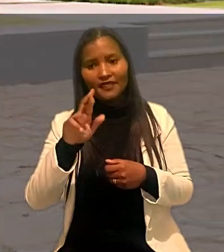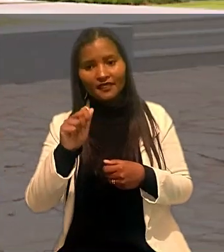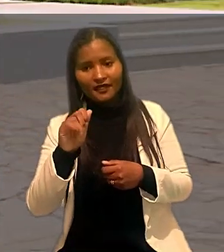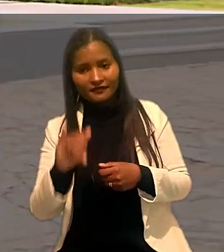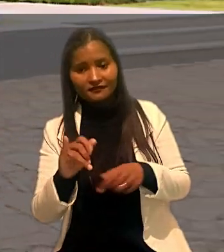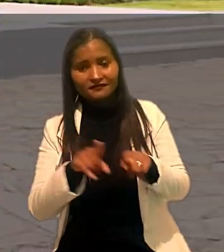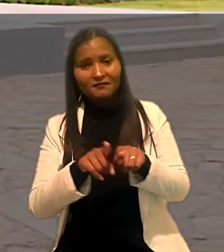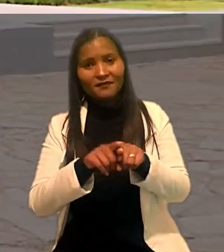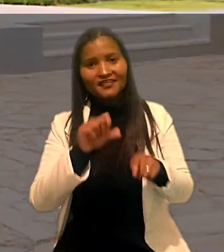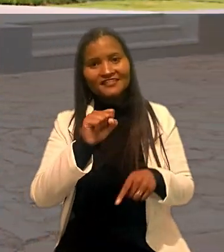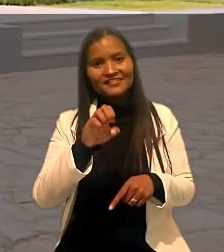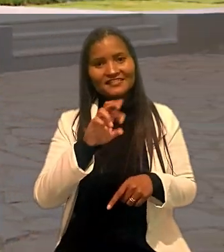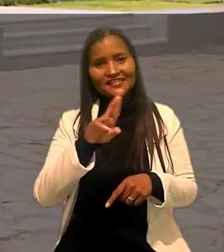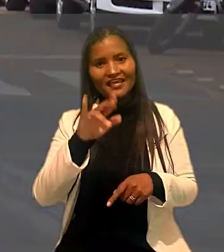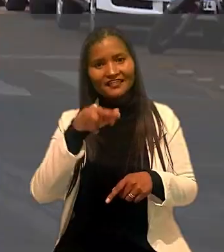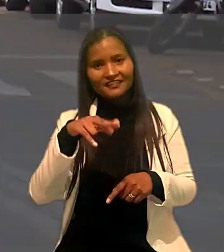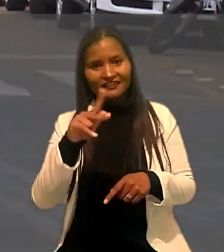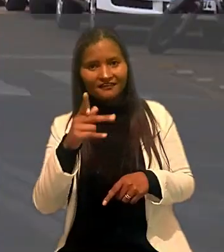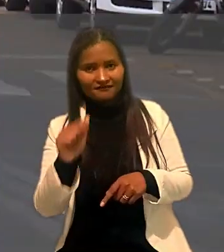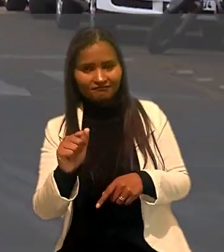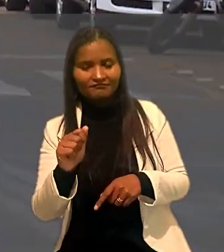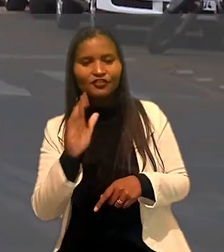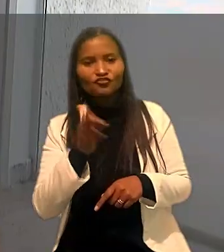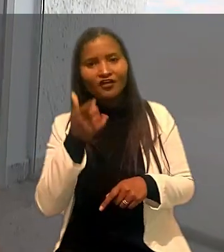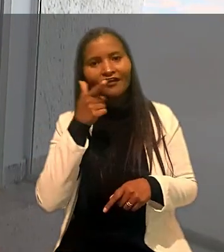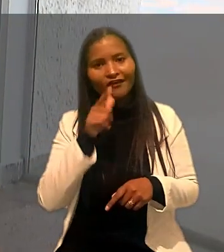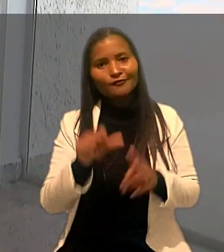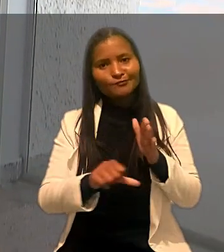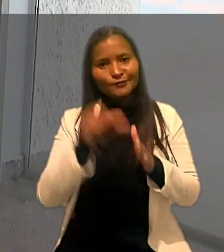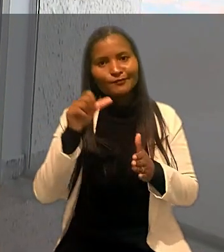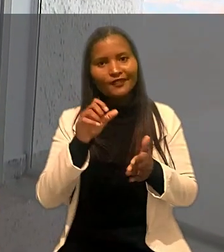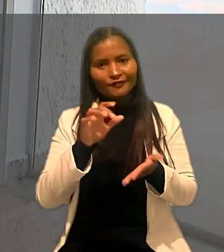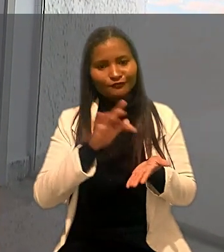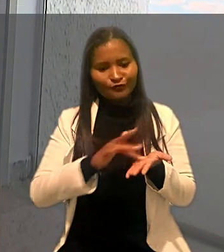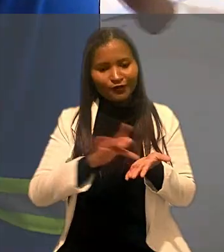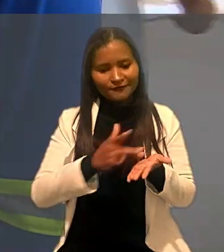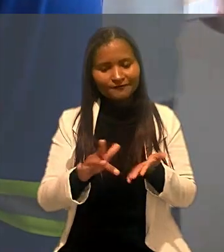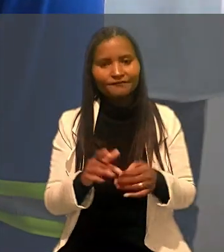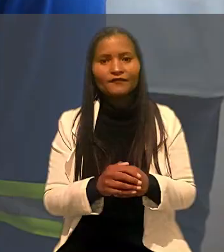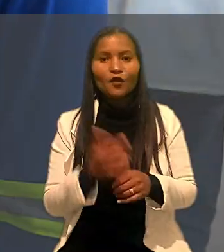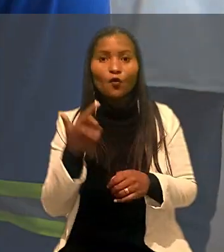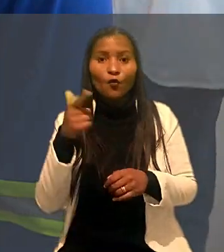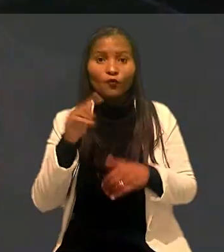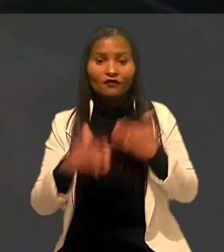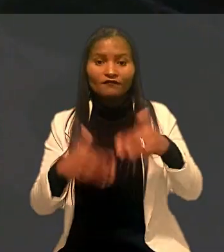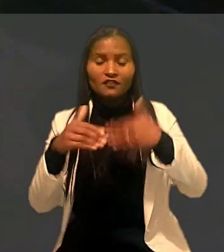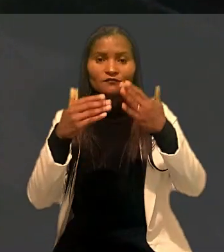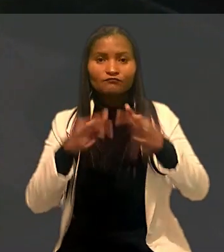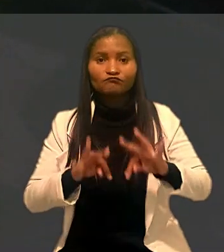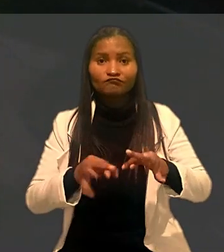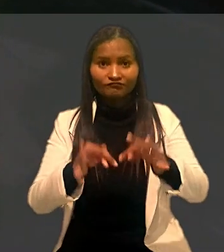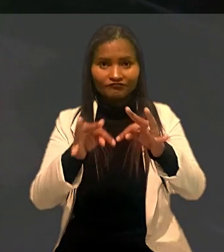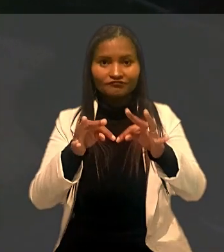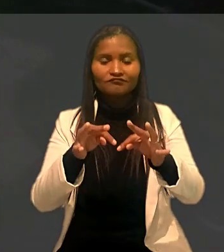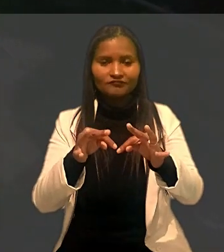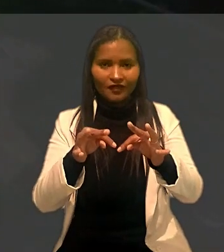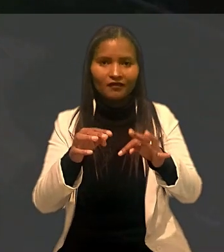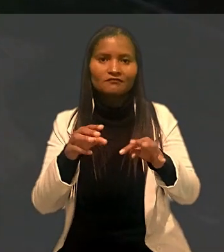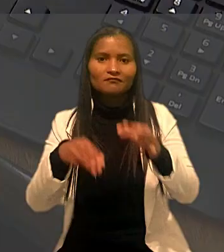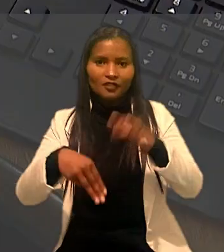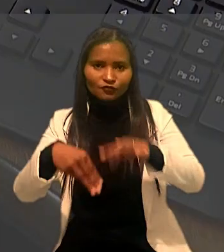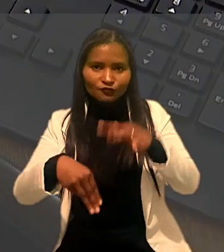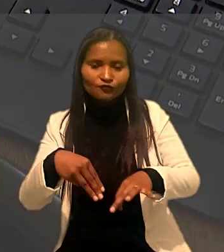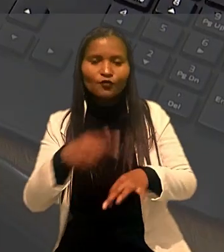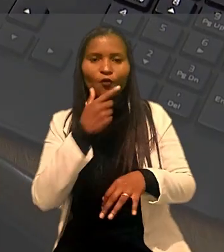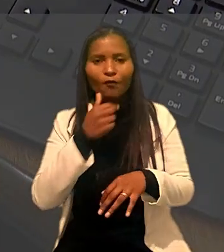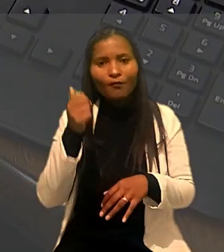de Itaberaí, no interior de Goiás, e de Serrinha, na Bahia, que já receberam os primeiros equipamentos. Outros avanços tecnológicos